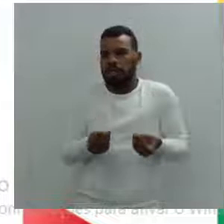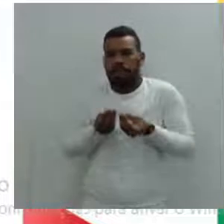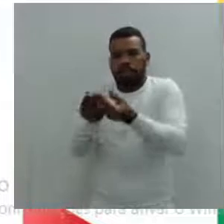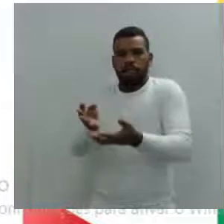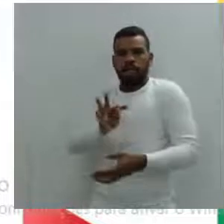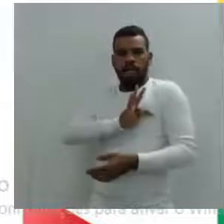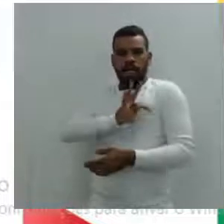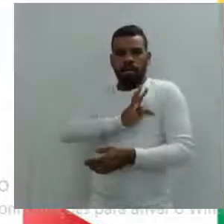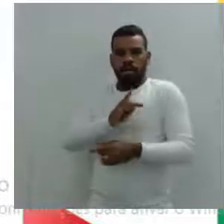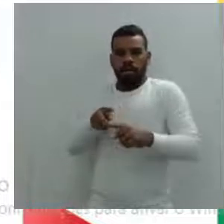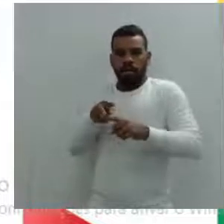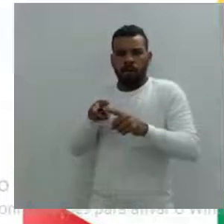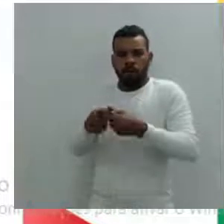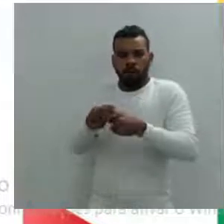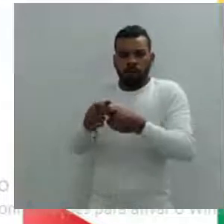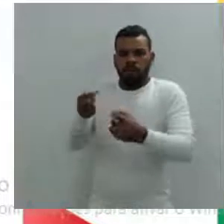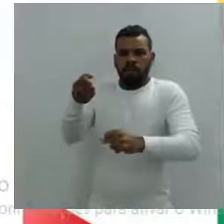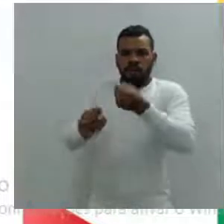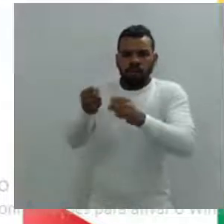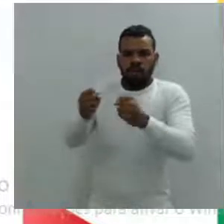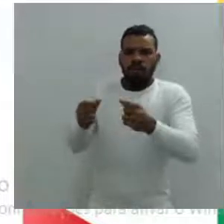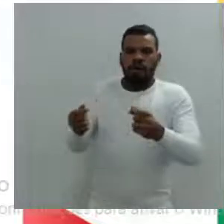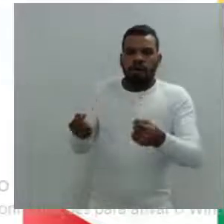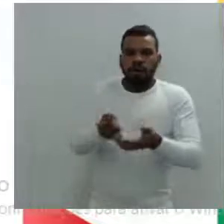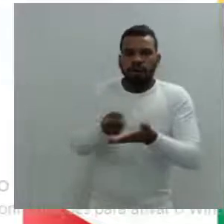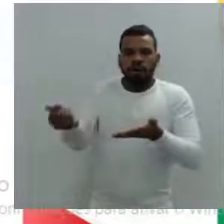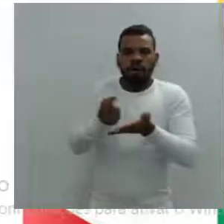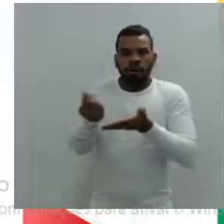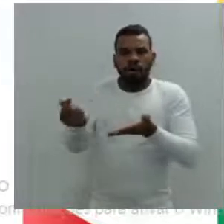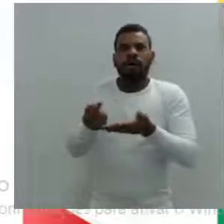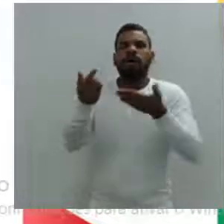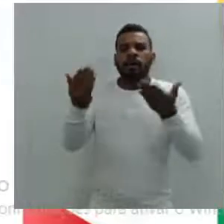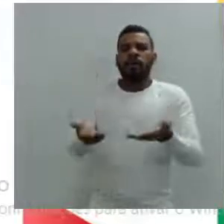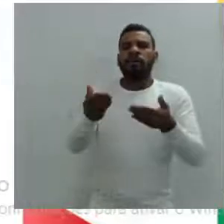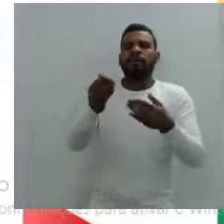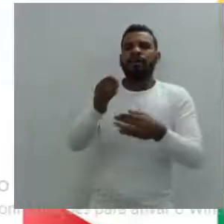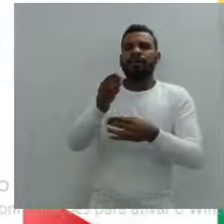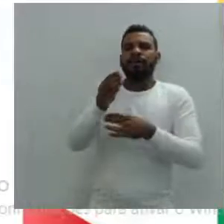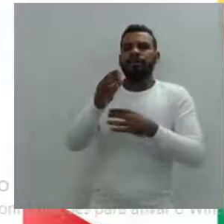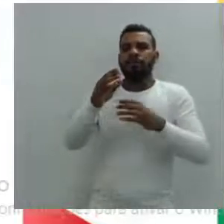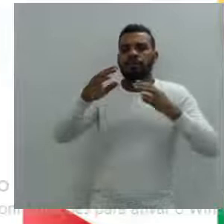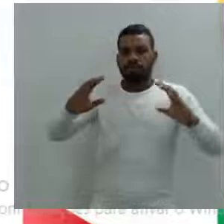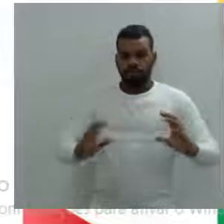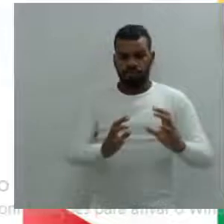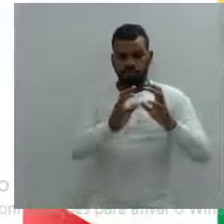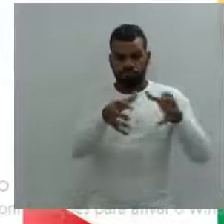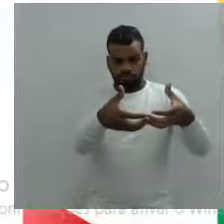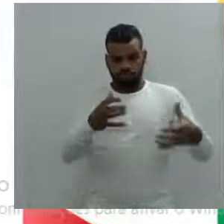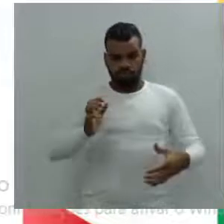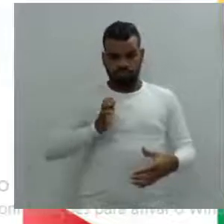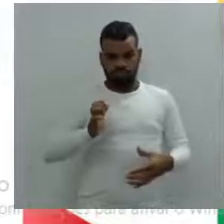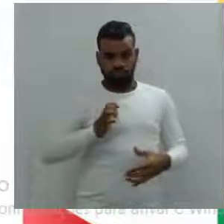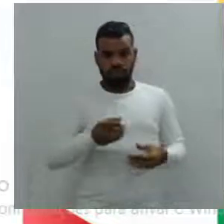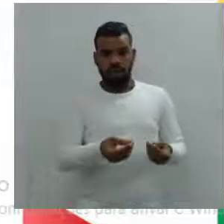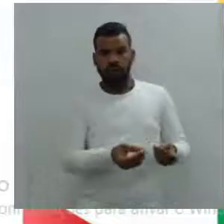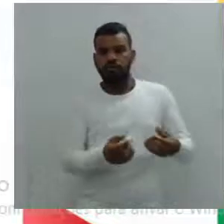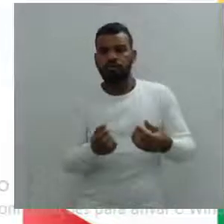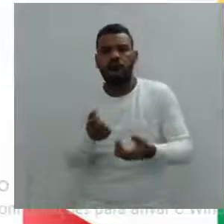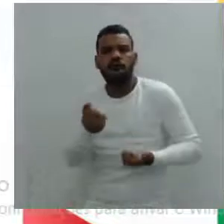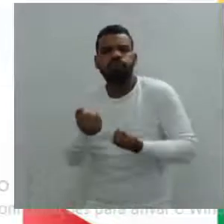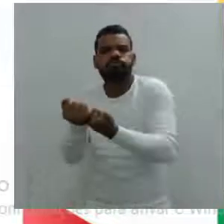alto custo de instalação nas indústrias. A burguesia europeia fortalecia e enriquecia